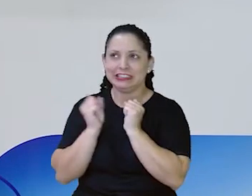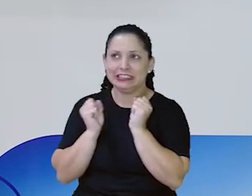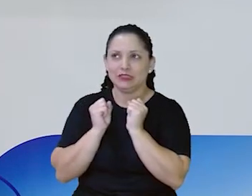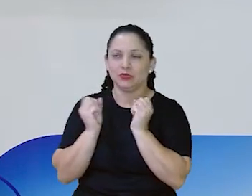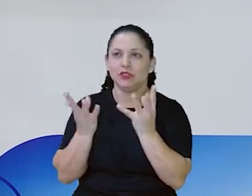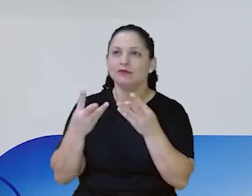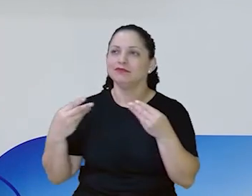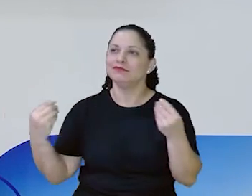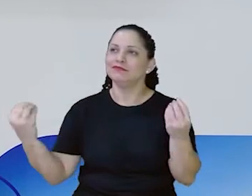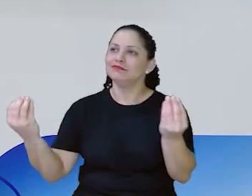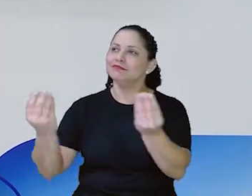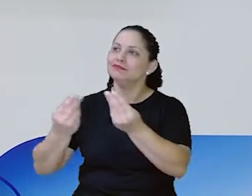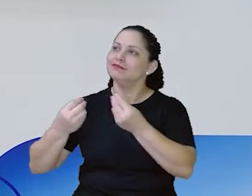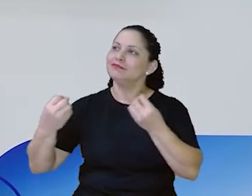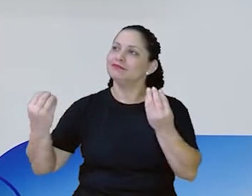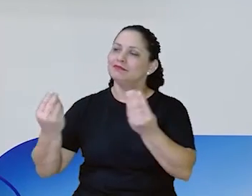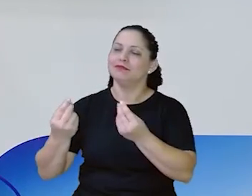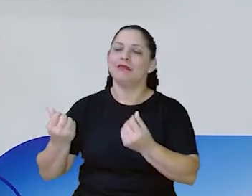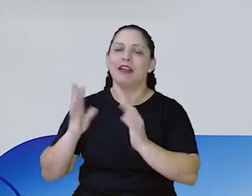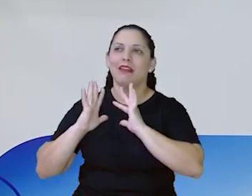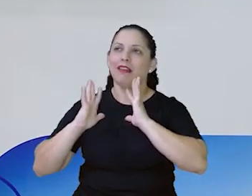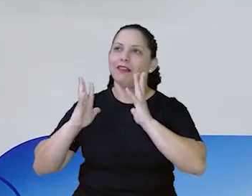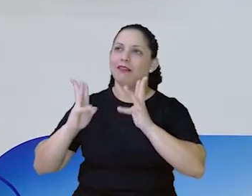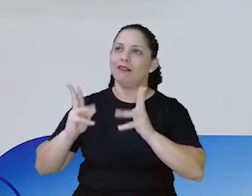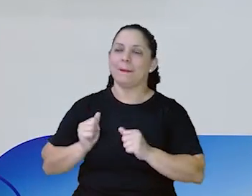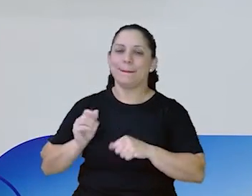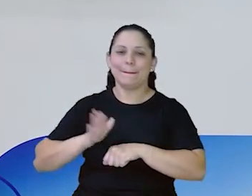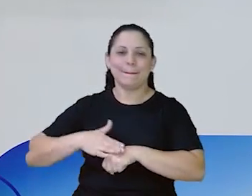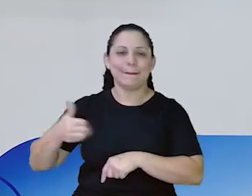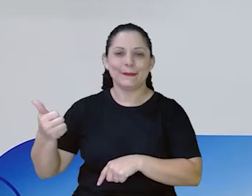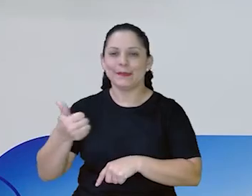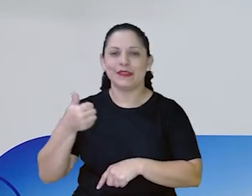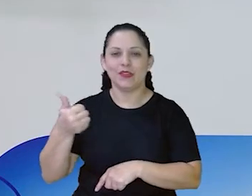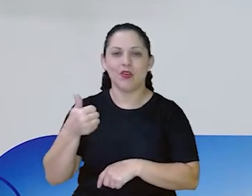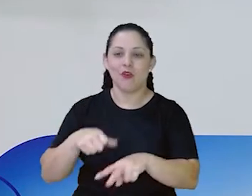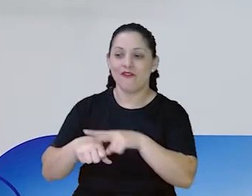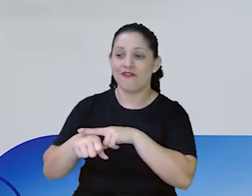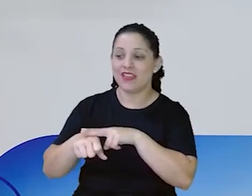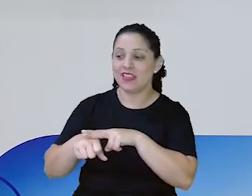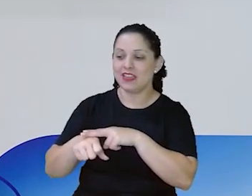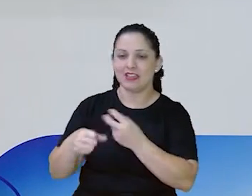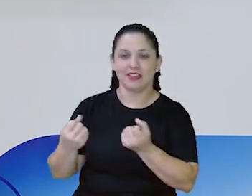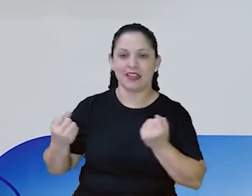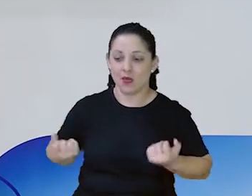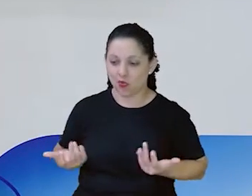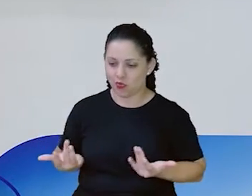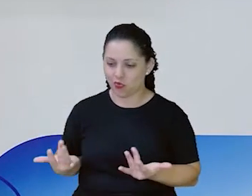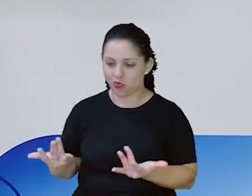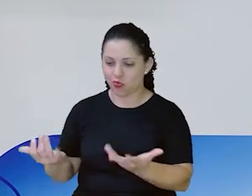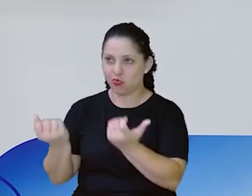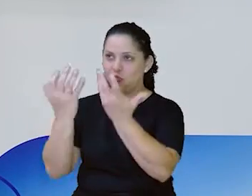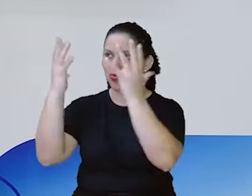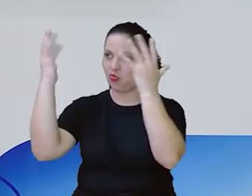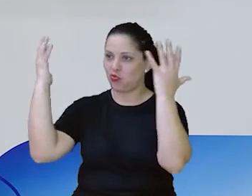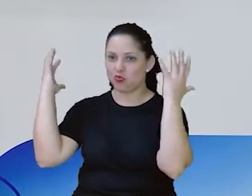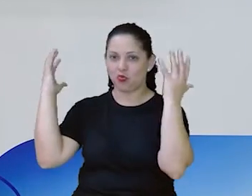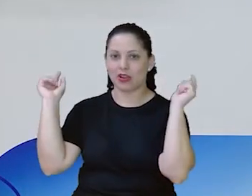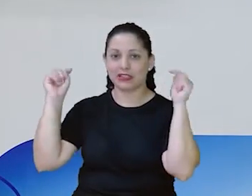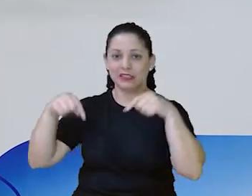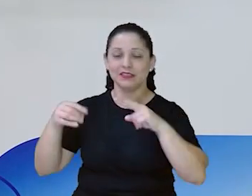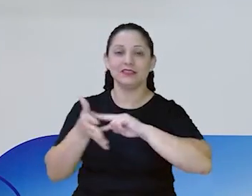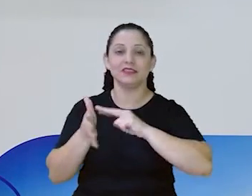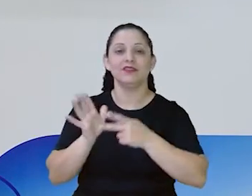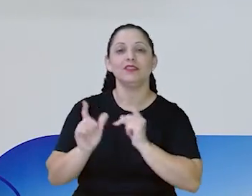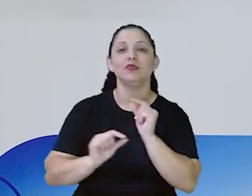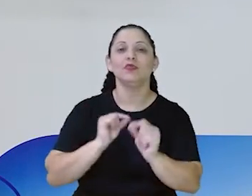o ar já é diferente, a gente encontra na paisagem uma paisagem verde, Ou seja, isso mostra para a gente que quanto